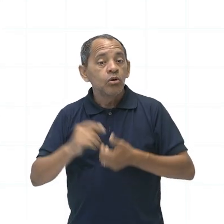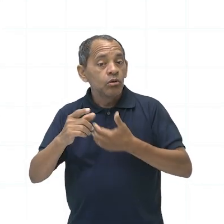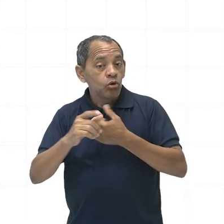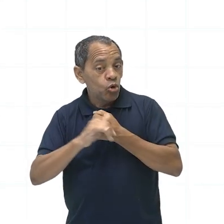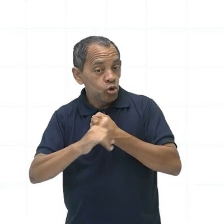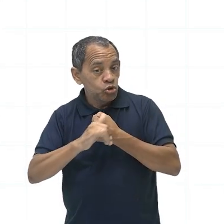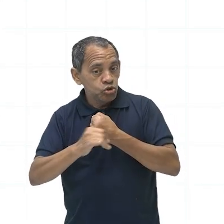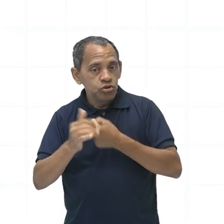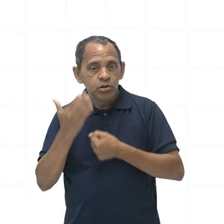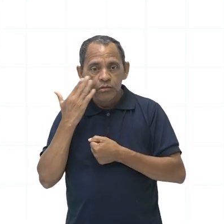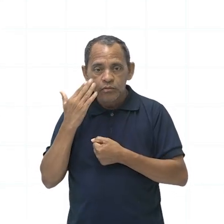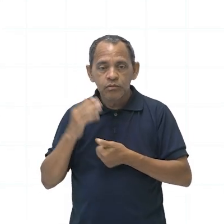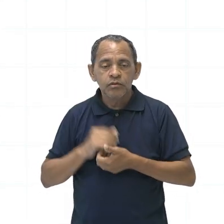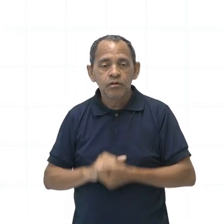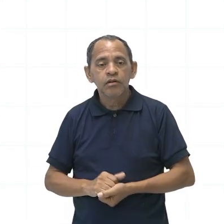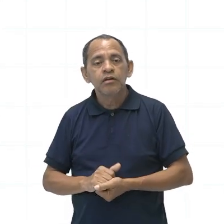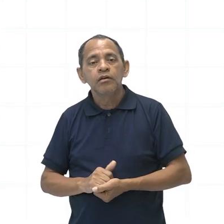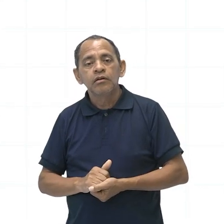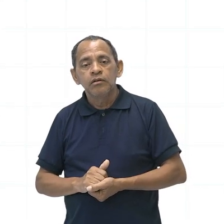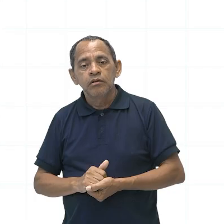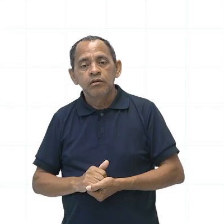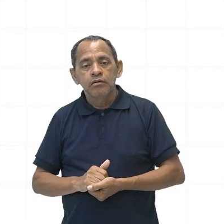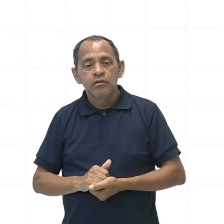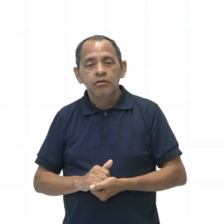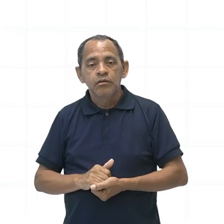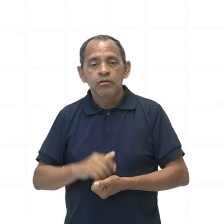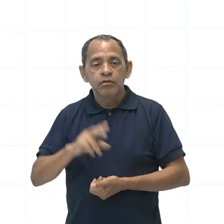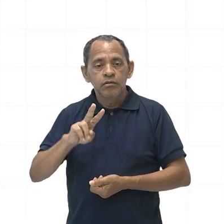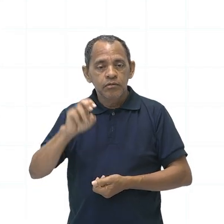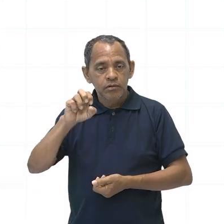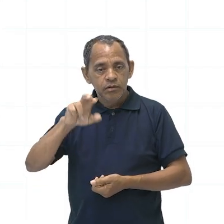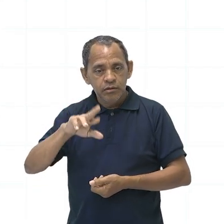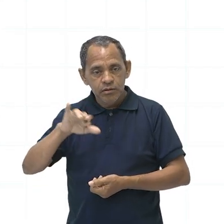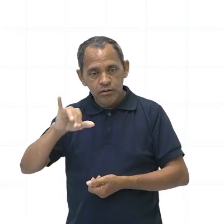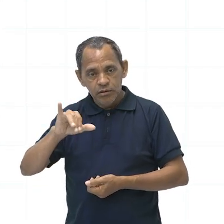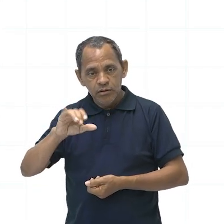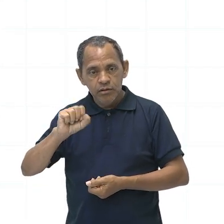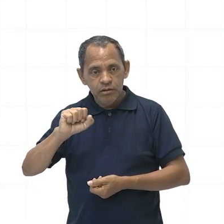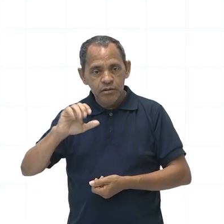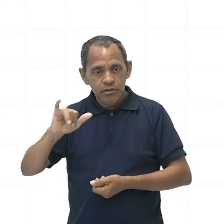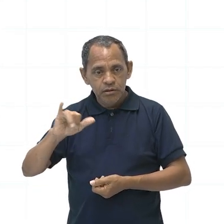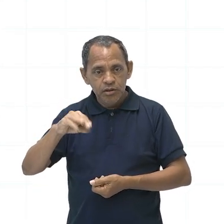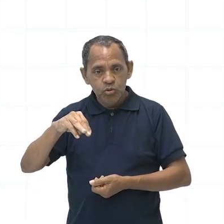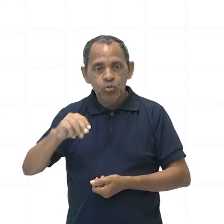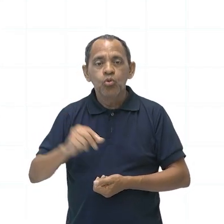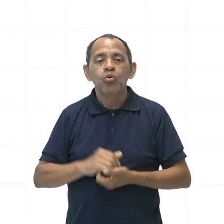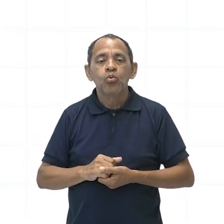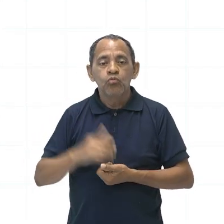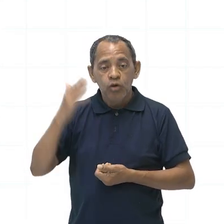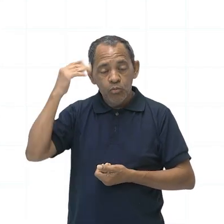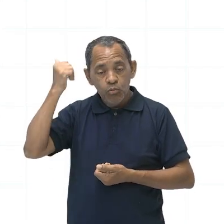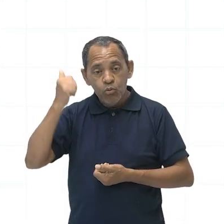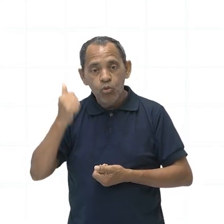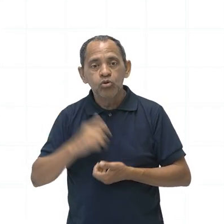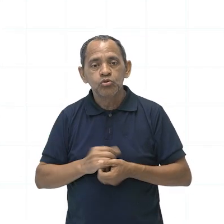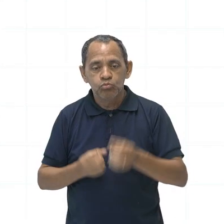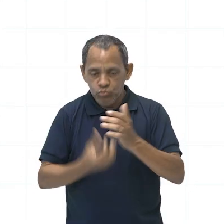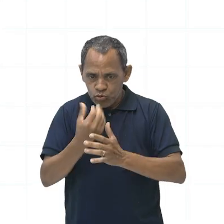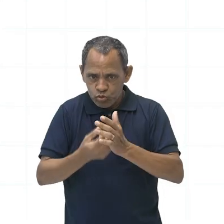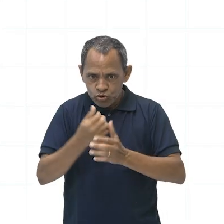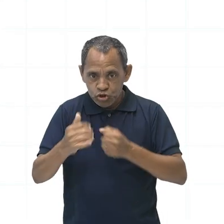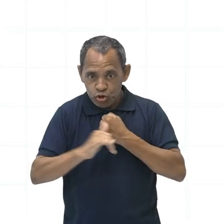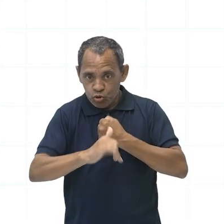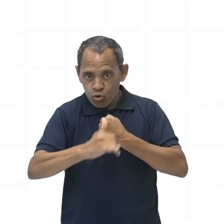Luiz Fernando Veríssimo, e ele é conhecido por produzir crônicas que têm aí um teor